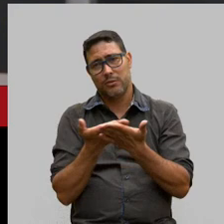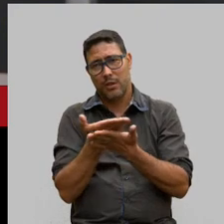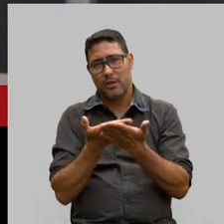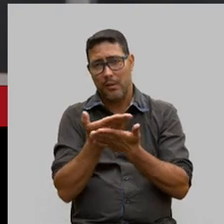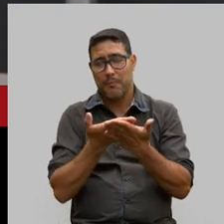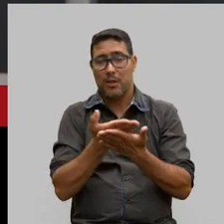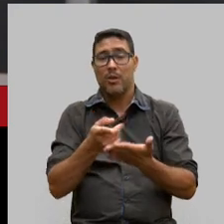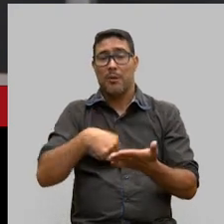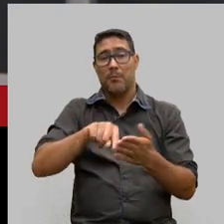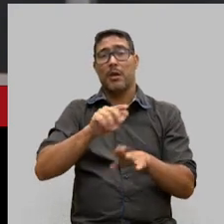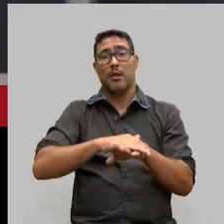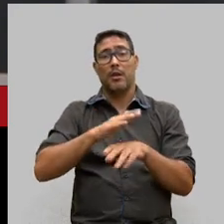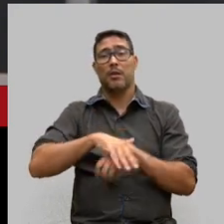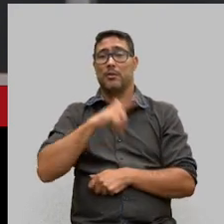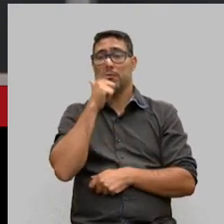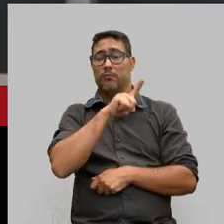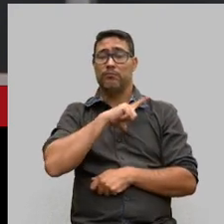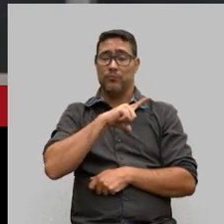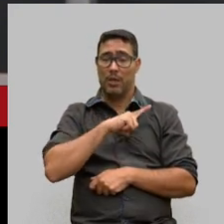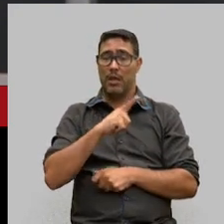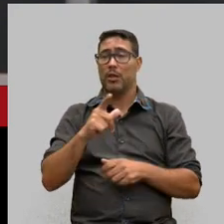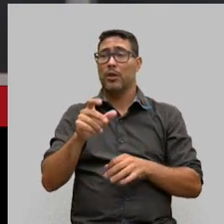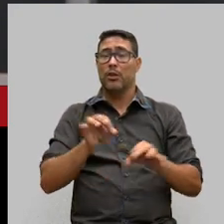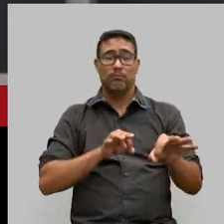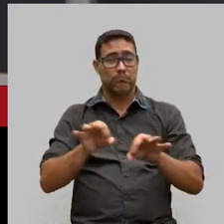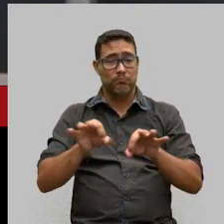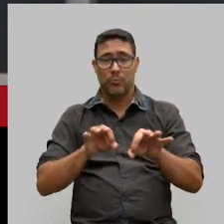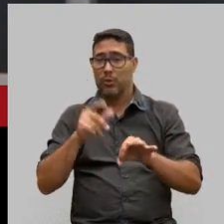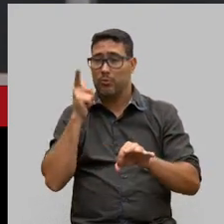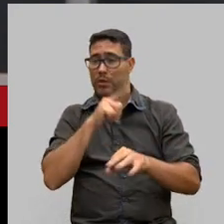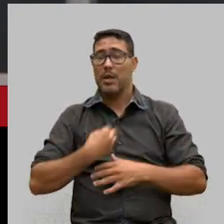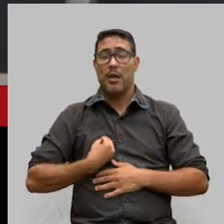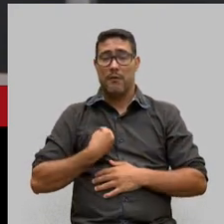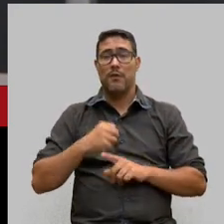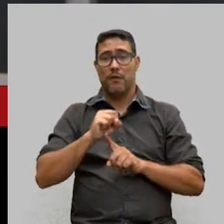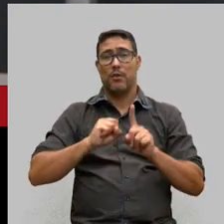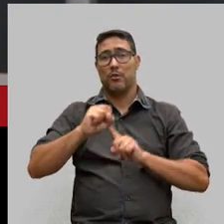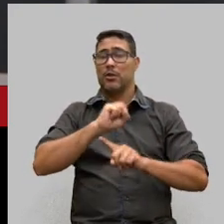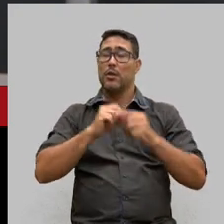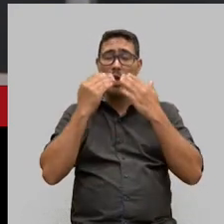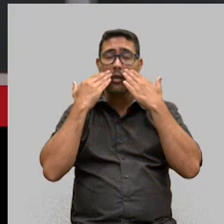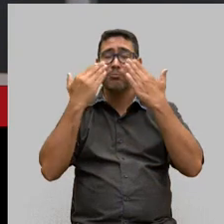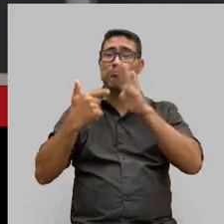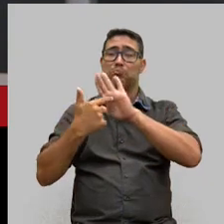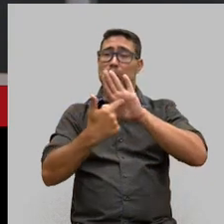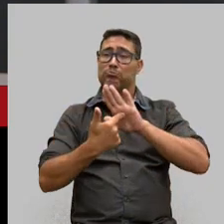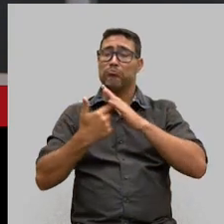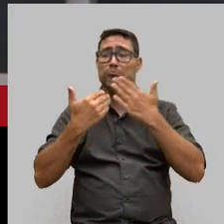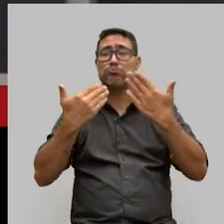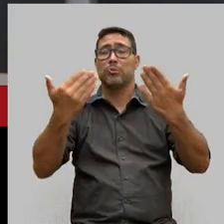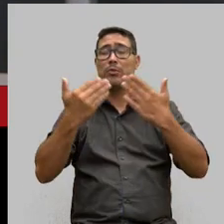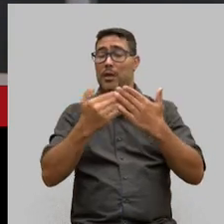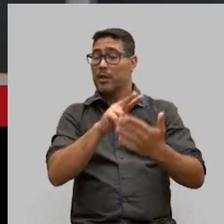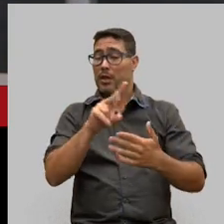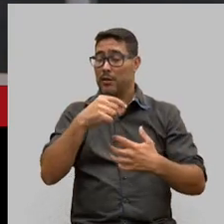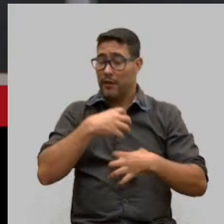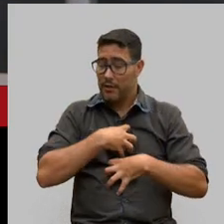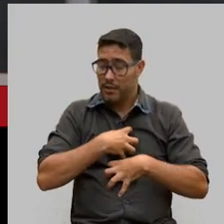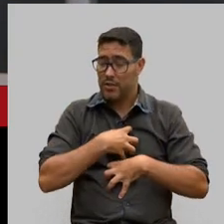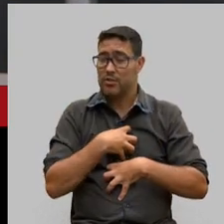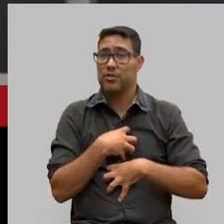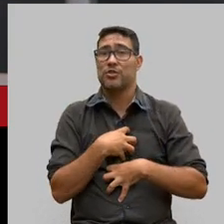suporte e que eles consigam viver em sociedade Então mostre os seus filhos para a sociedade porque até eles vão se sentir mais